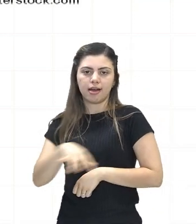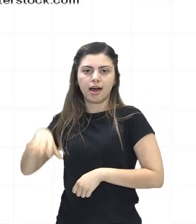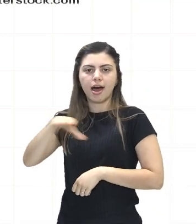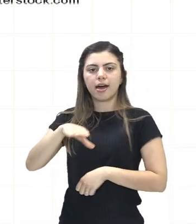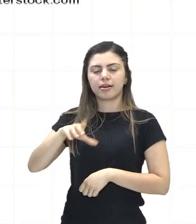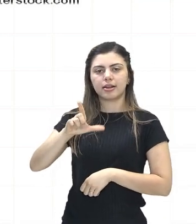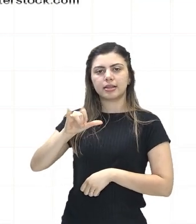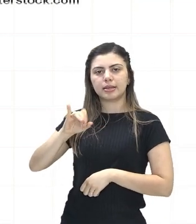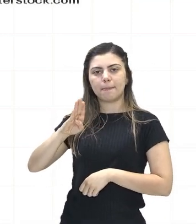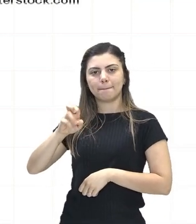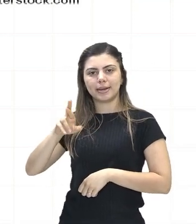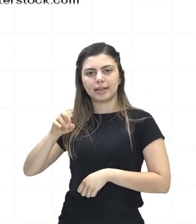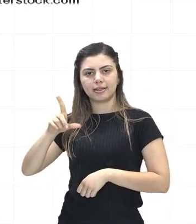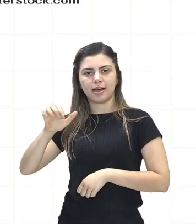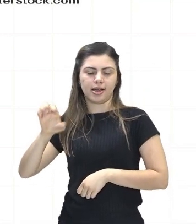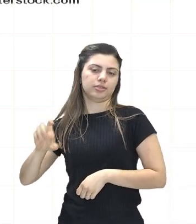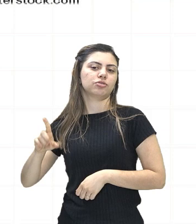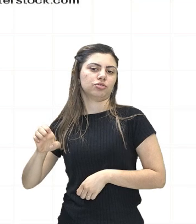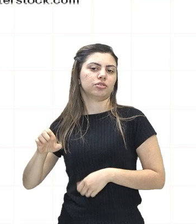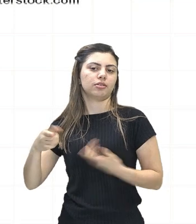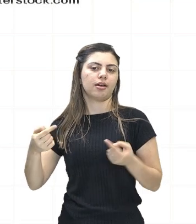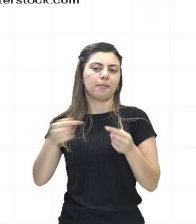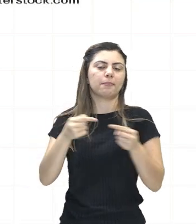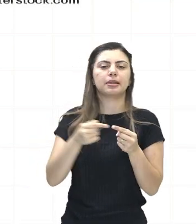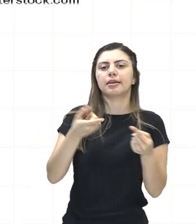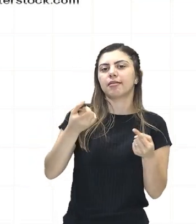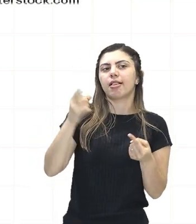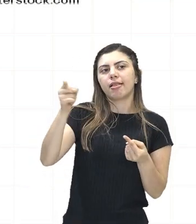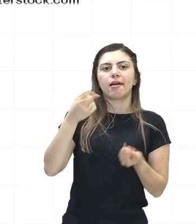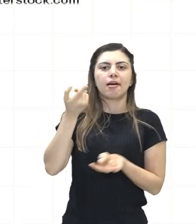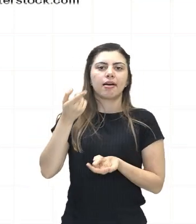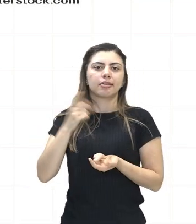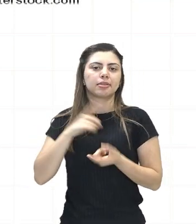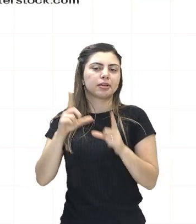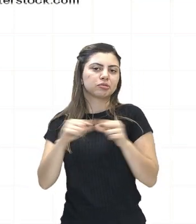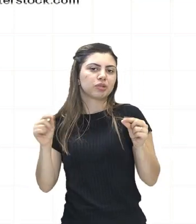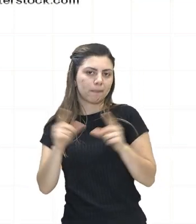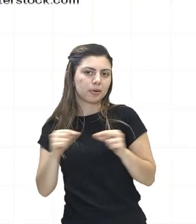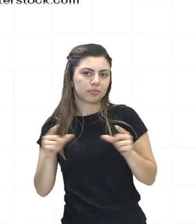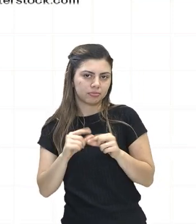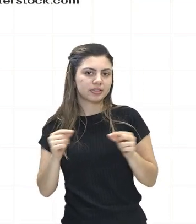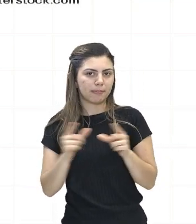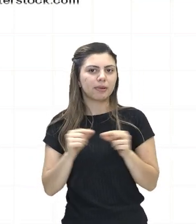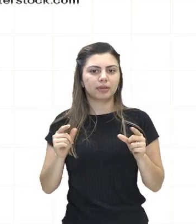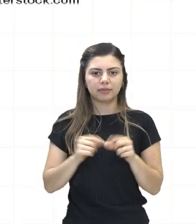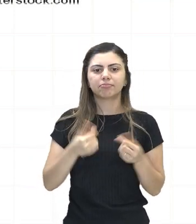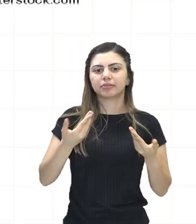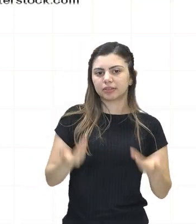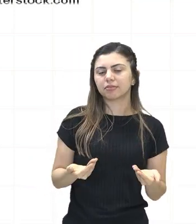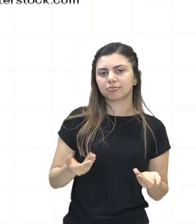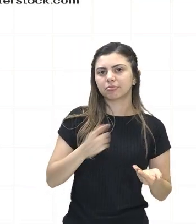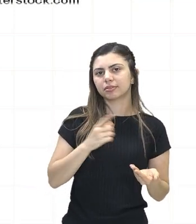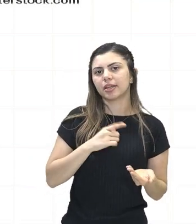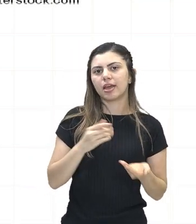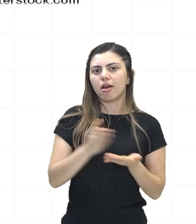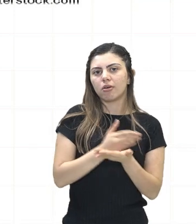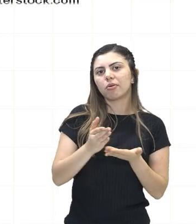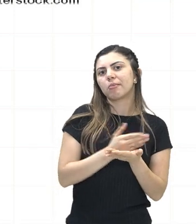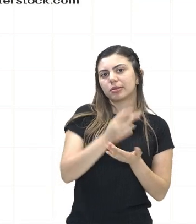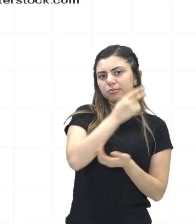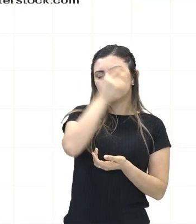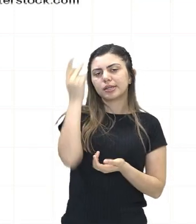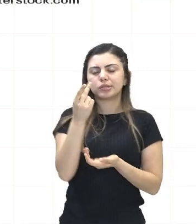essas referências aí japonesas, né? Que faz referência à própria origem dessas pessoas, né?